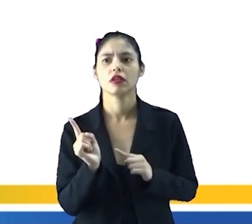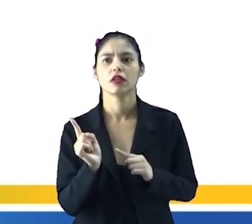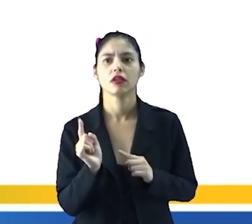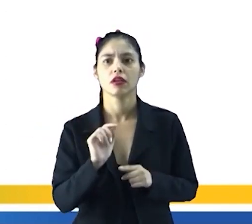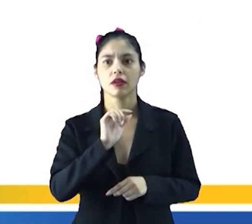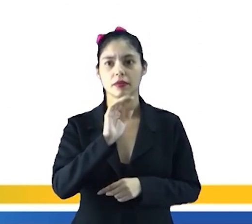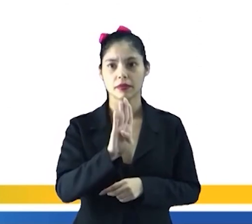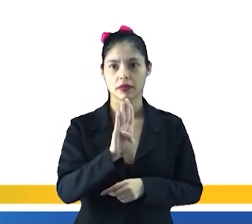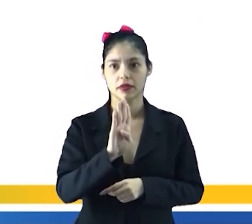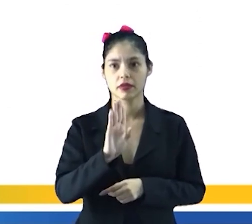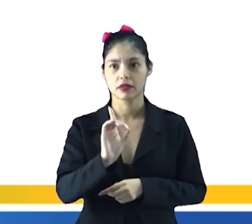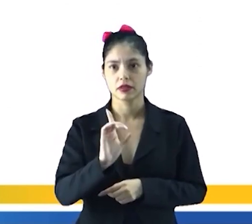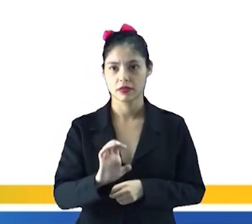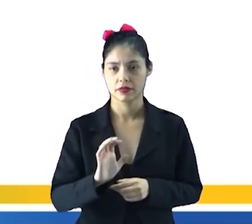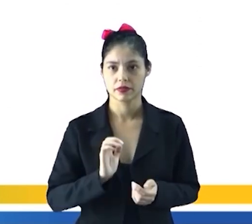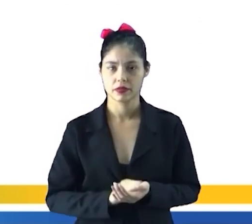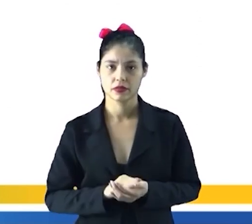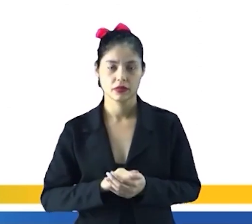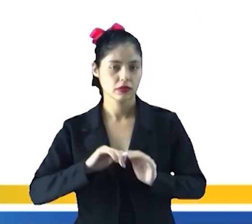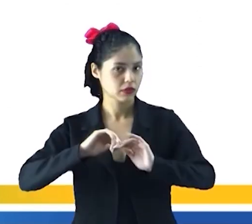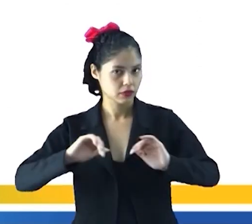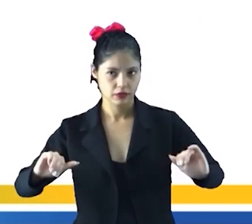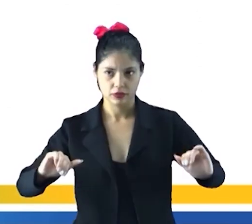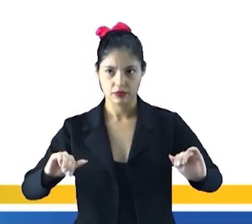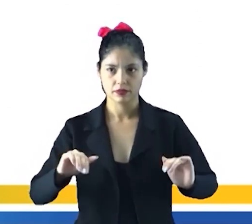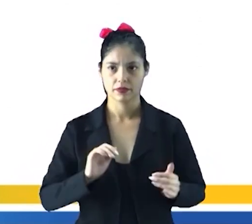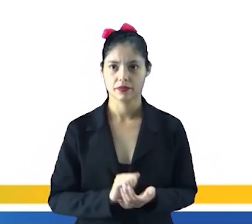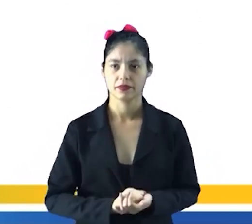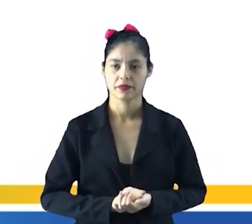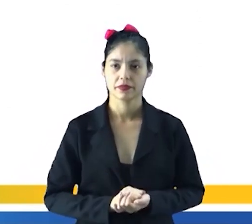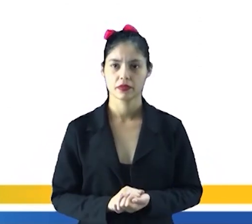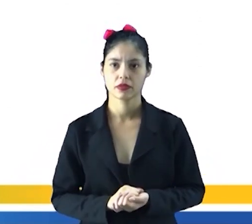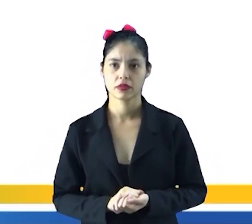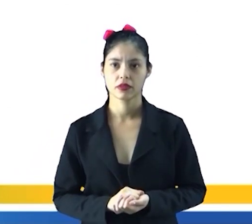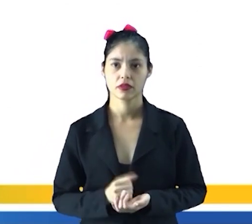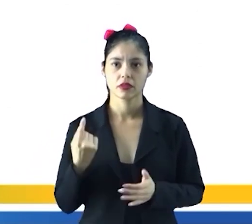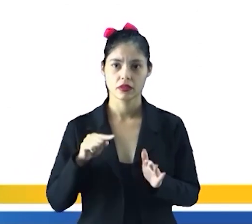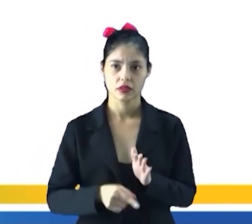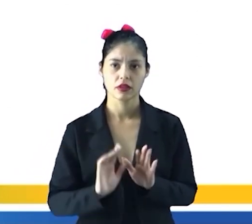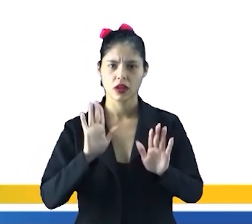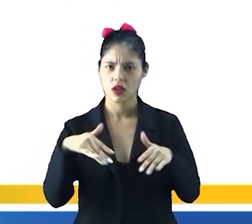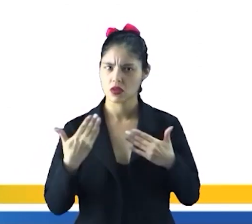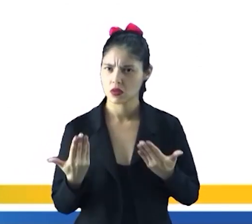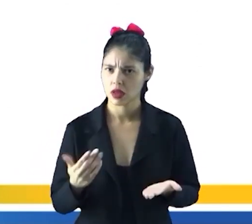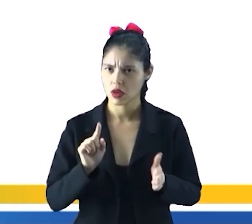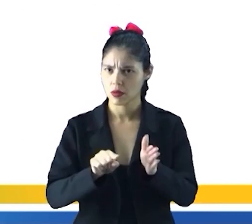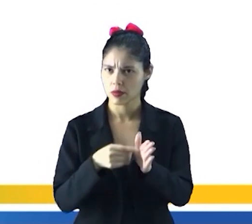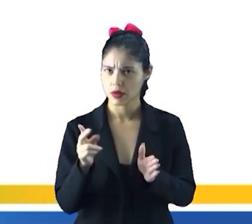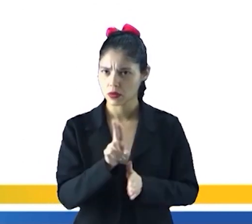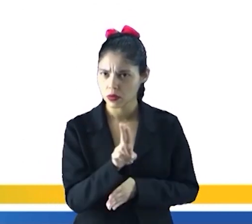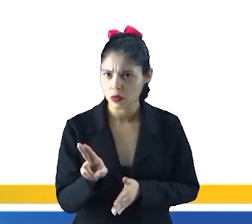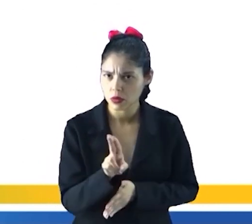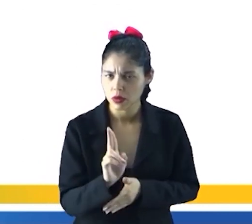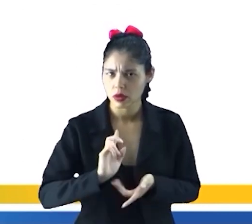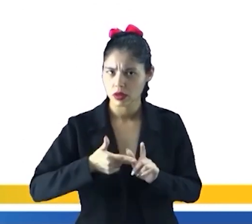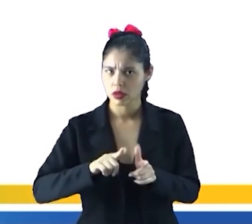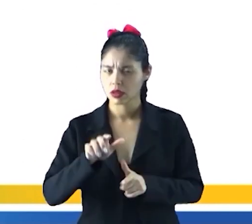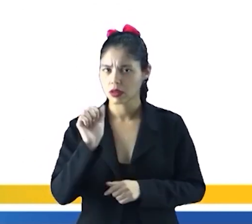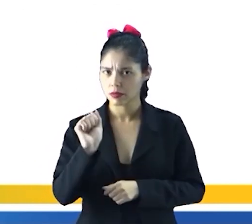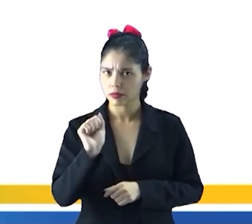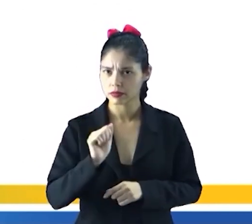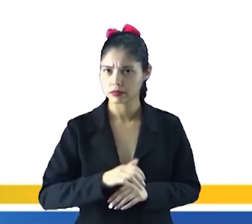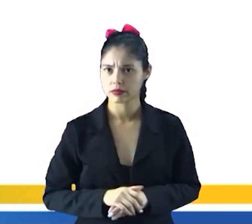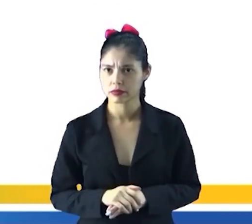ter a letra B, D e E. Então, as que não estão em itálico eu já elimino. Dentro dessas, qual é que o primeiro nome começa com